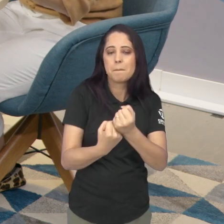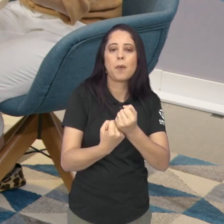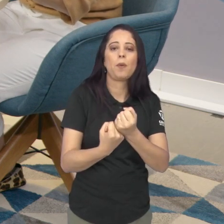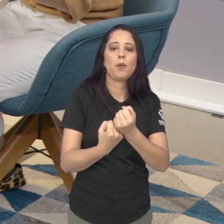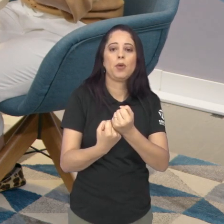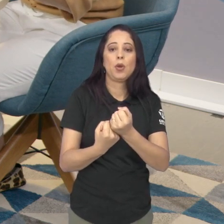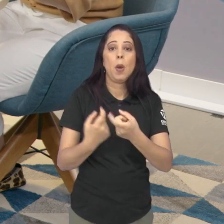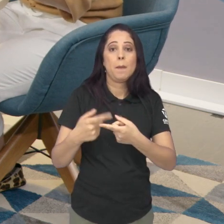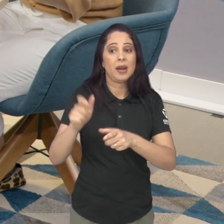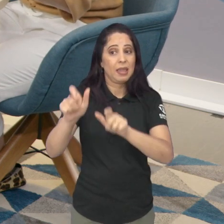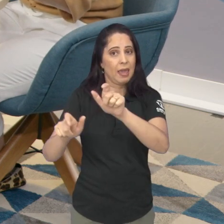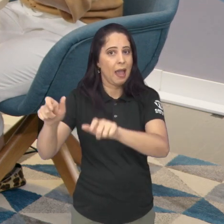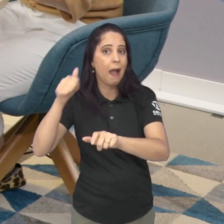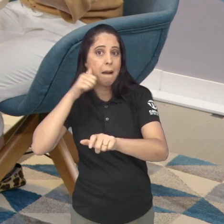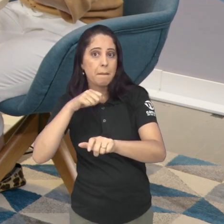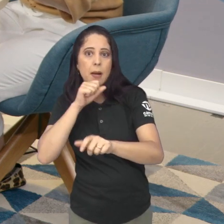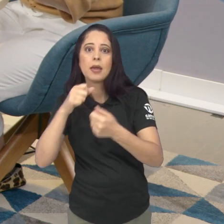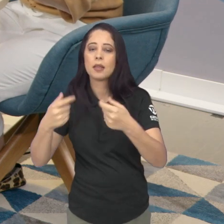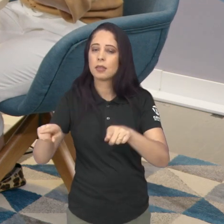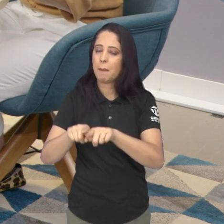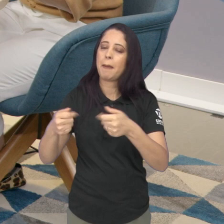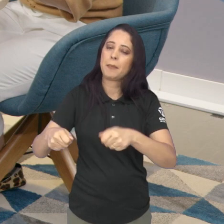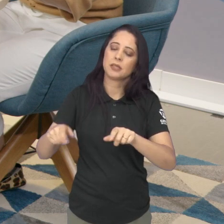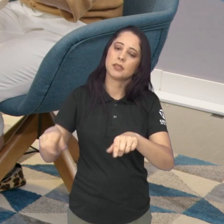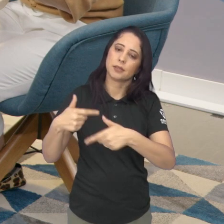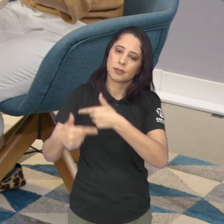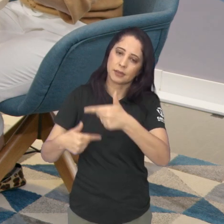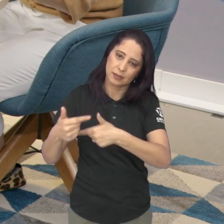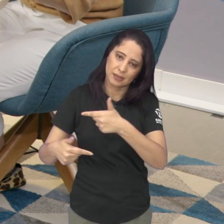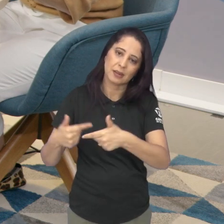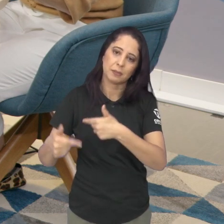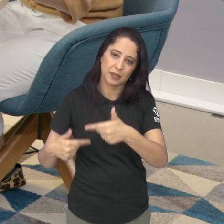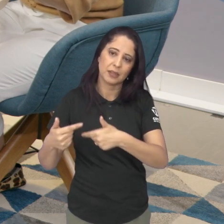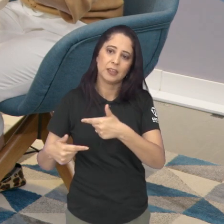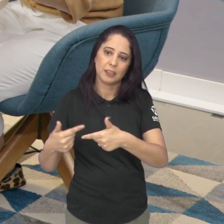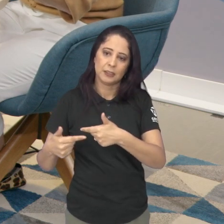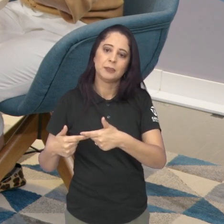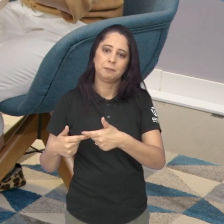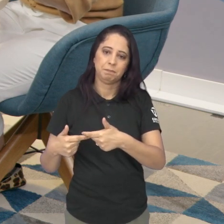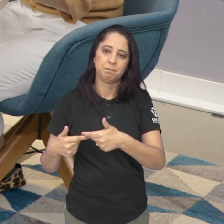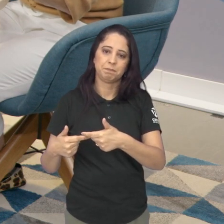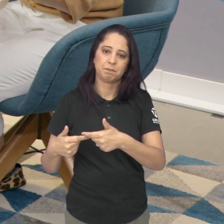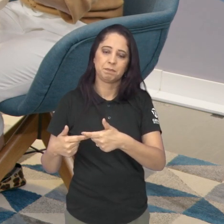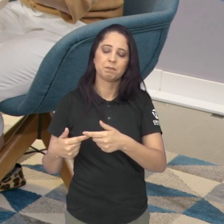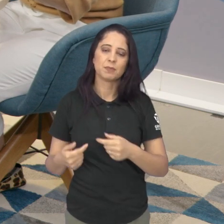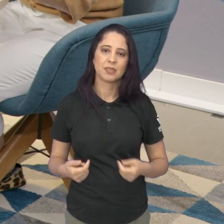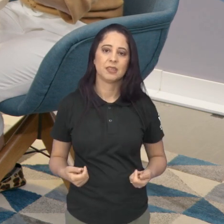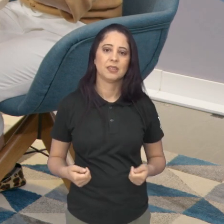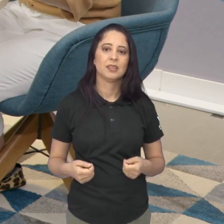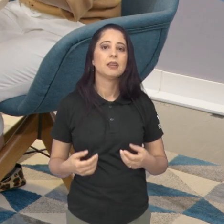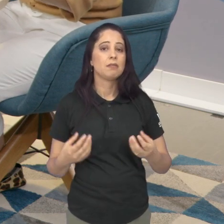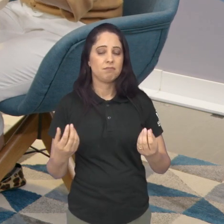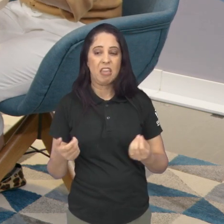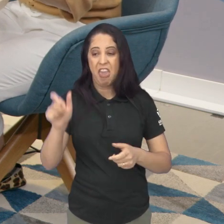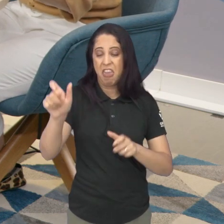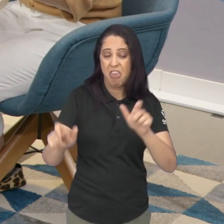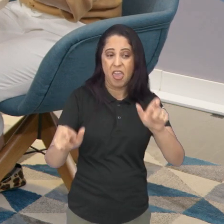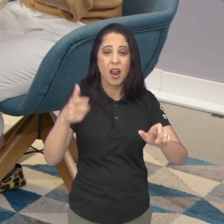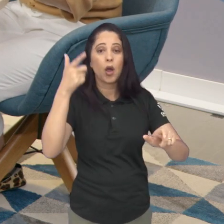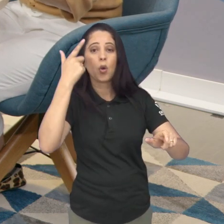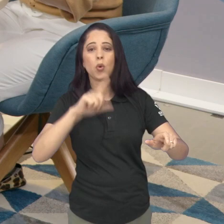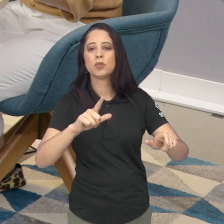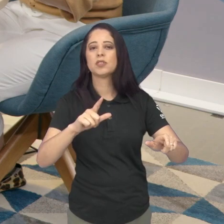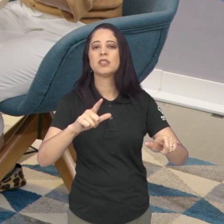trabalhar de uma forma, né, um horário um pouco melhor e tudo mais, dê ferramentas para que essa mãe consiga,